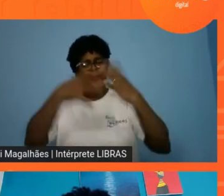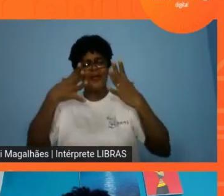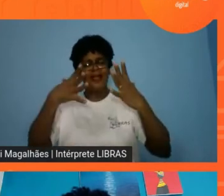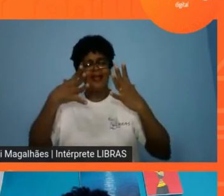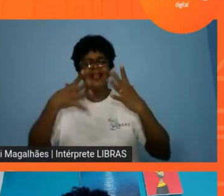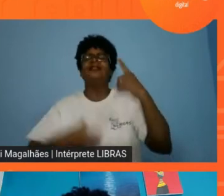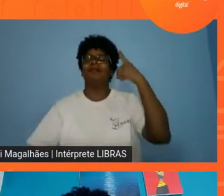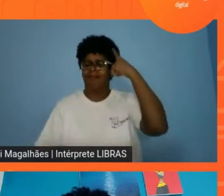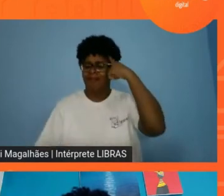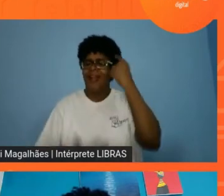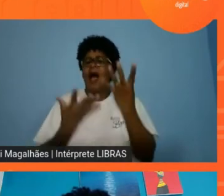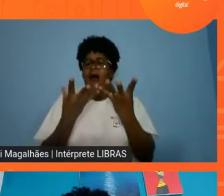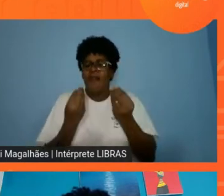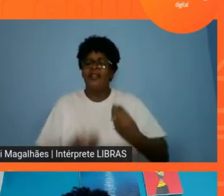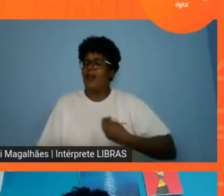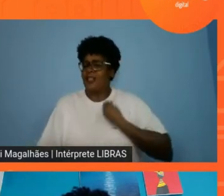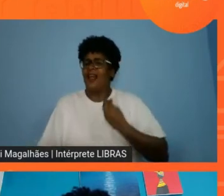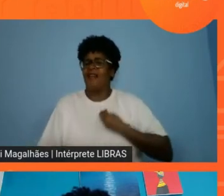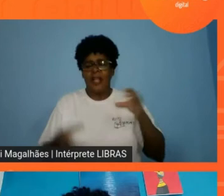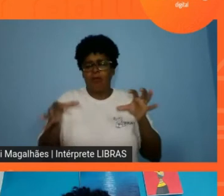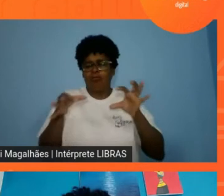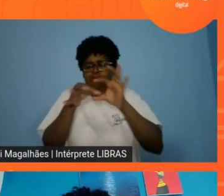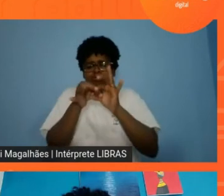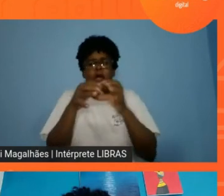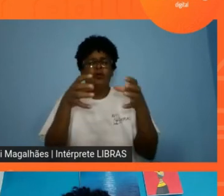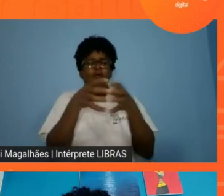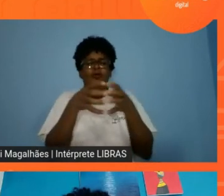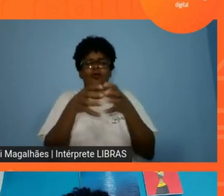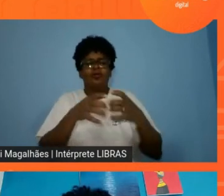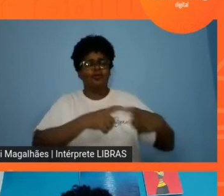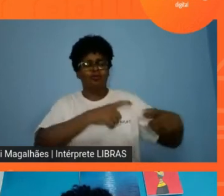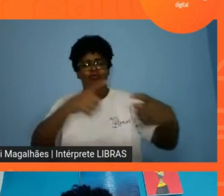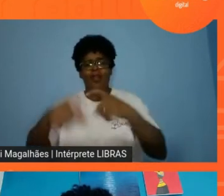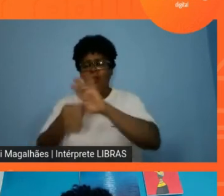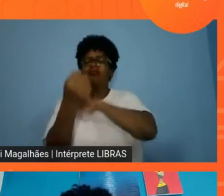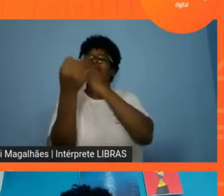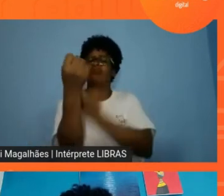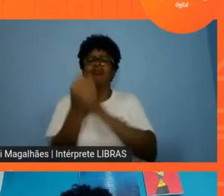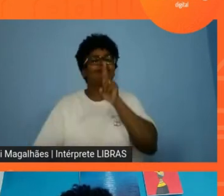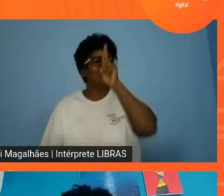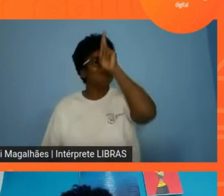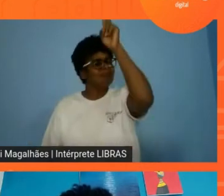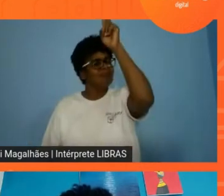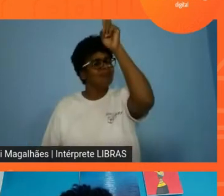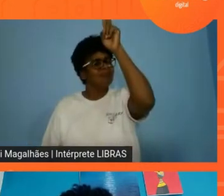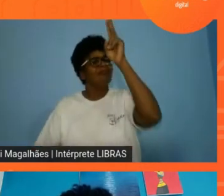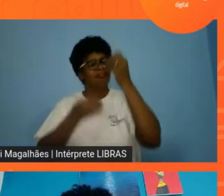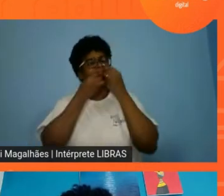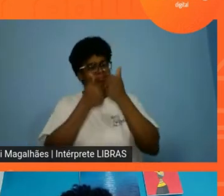a nossa existência coletiva ela tem sido fundamental para o nosso fortalecimento. É isso. Passo a